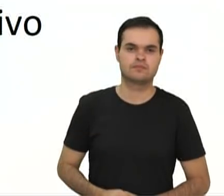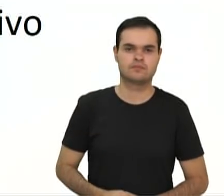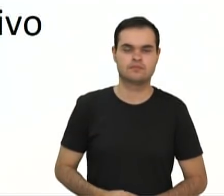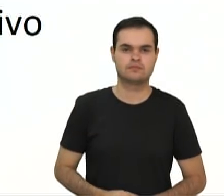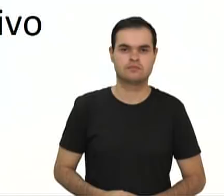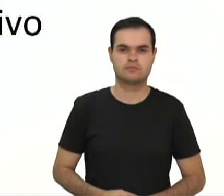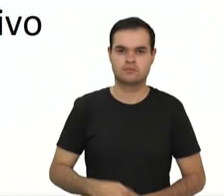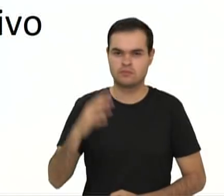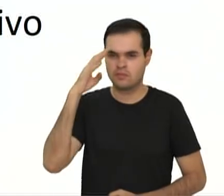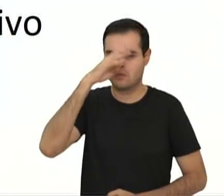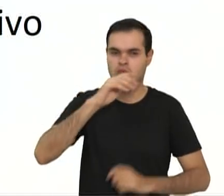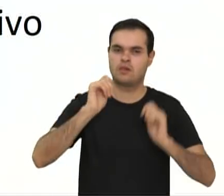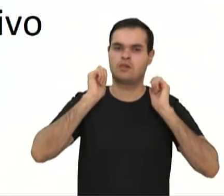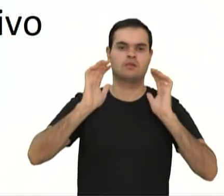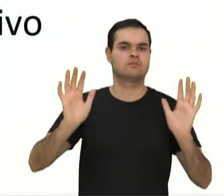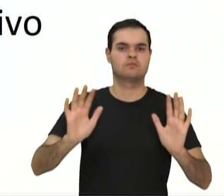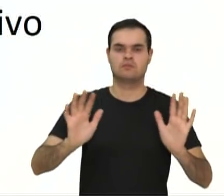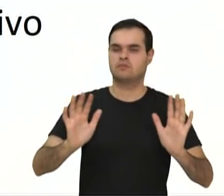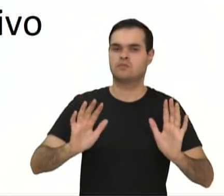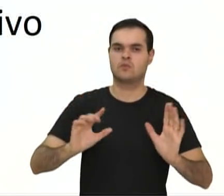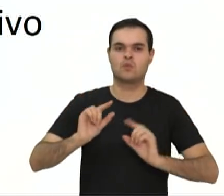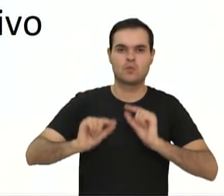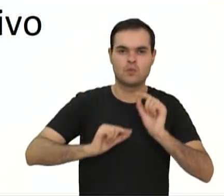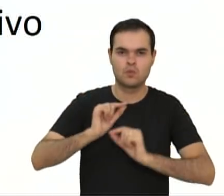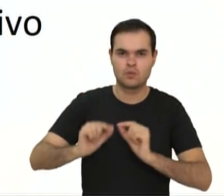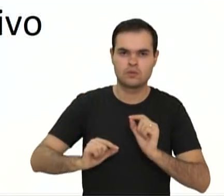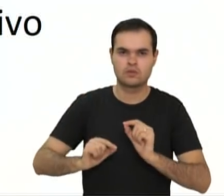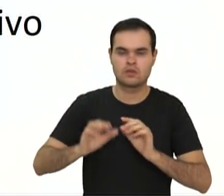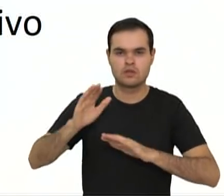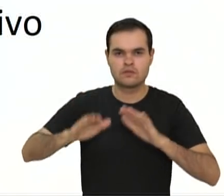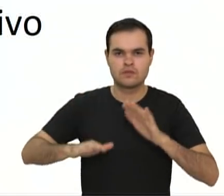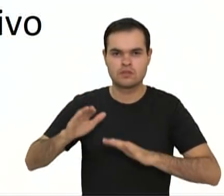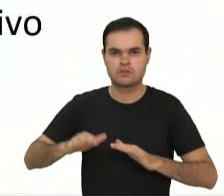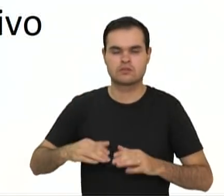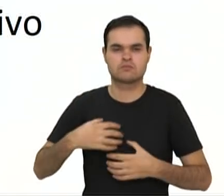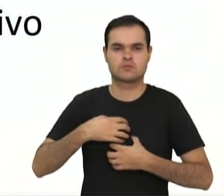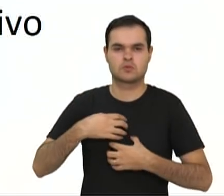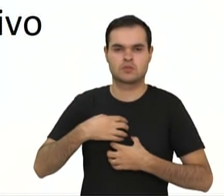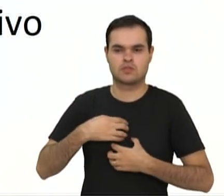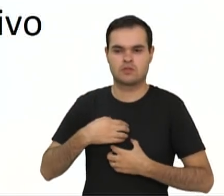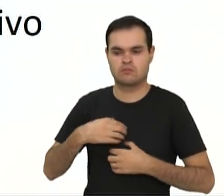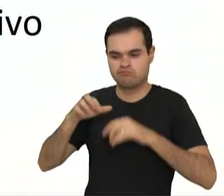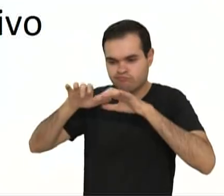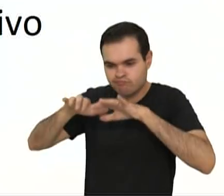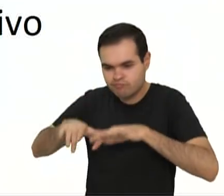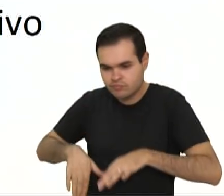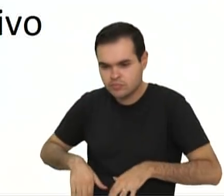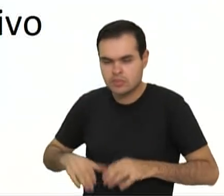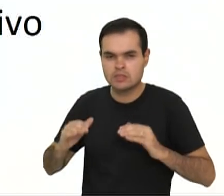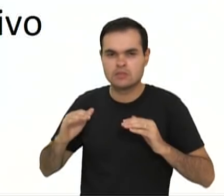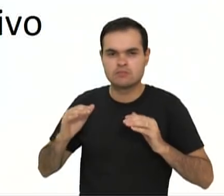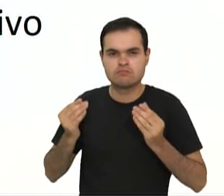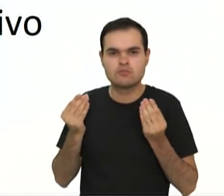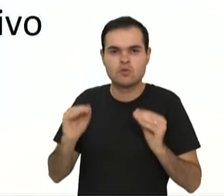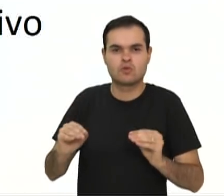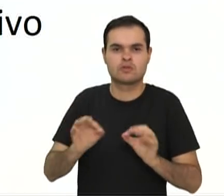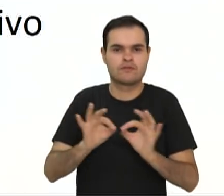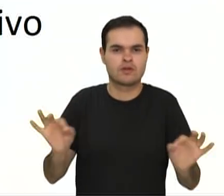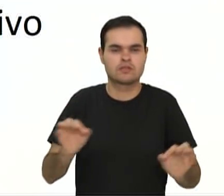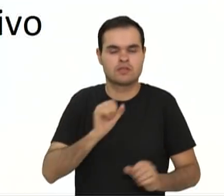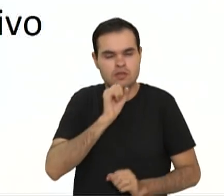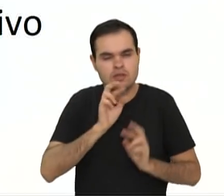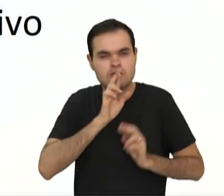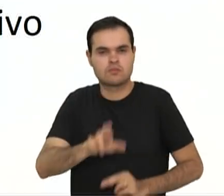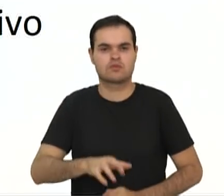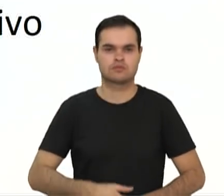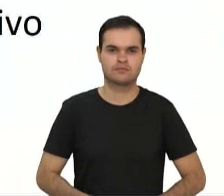Não se iluda. Que efeito o uso do modo imperativo provoca na frase no texto? Vamos lá, pode